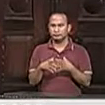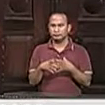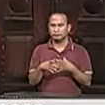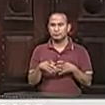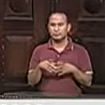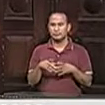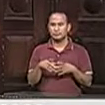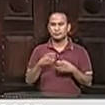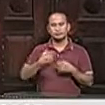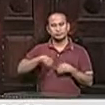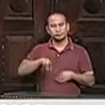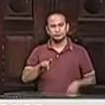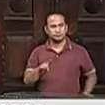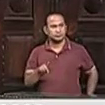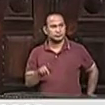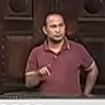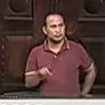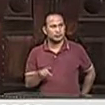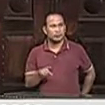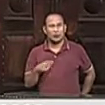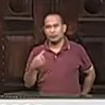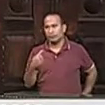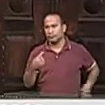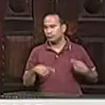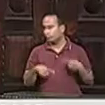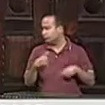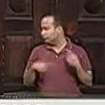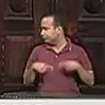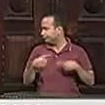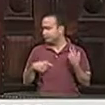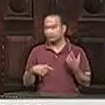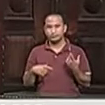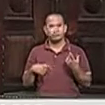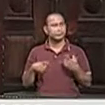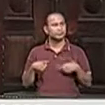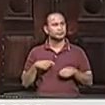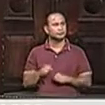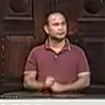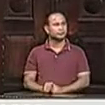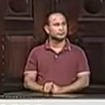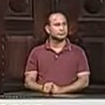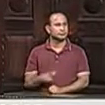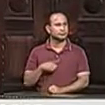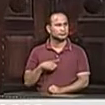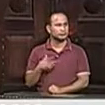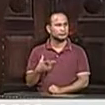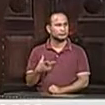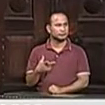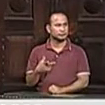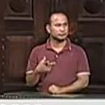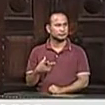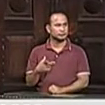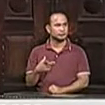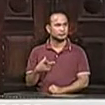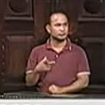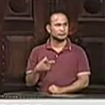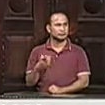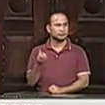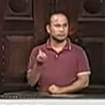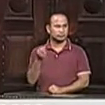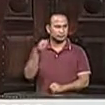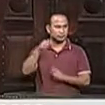uma saída. Pela política, atualmente, a previsão é que esses abrigos temporários possam acolher até 6